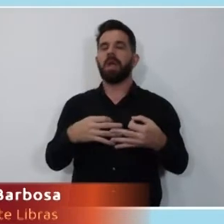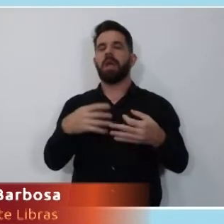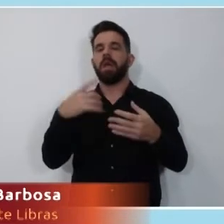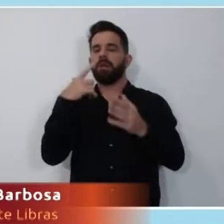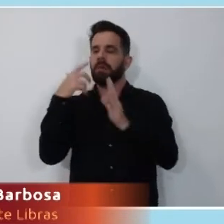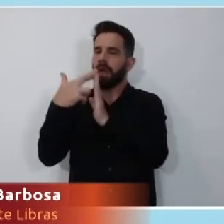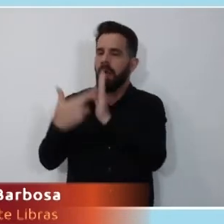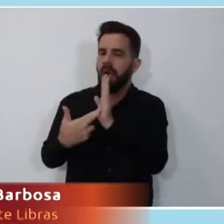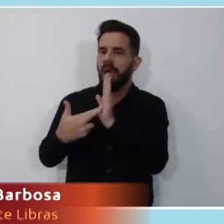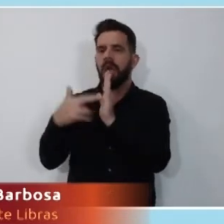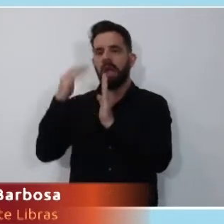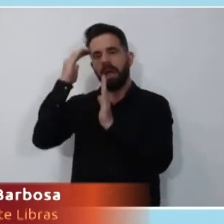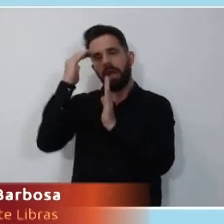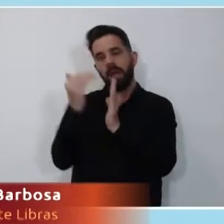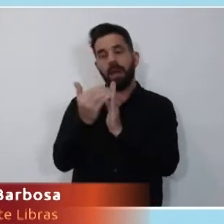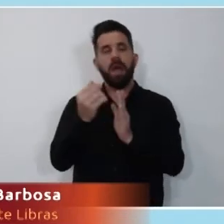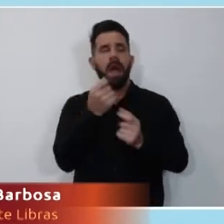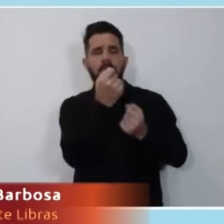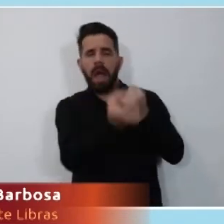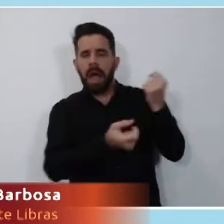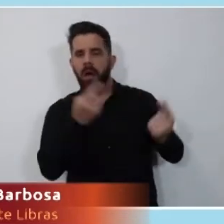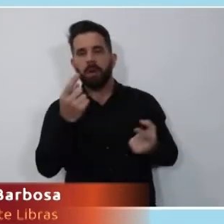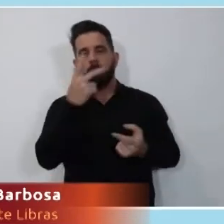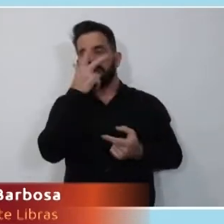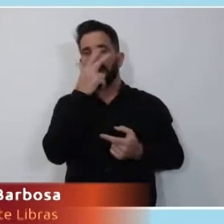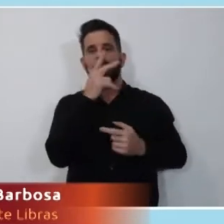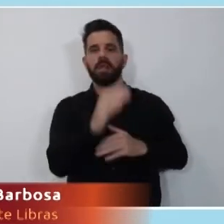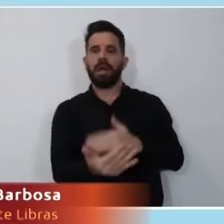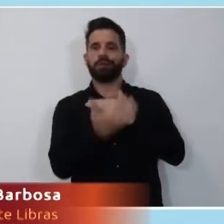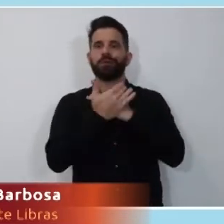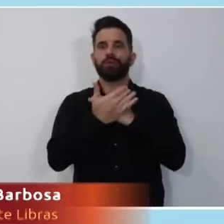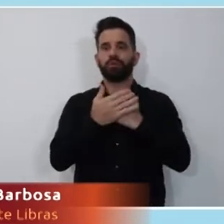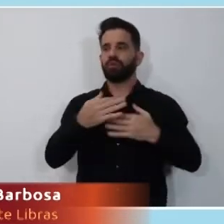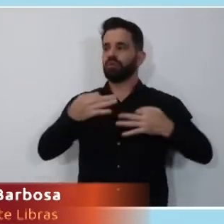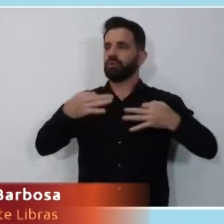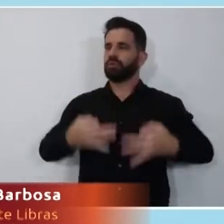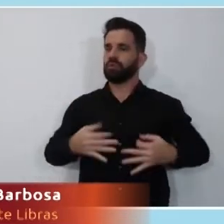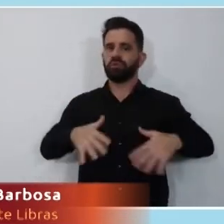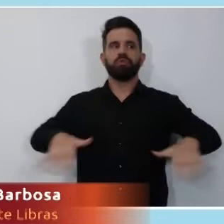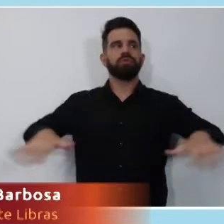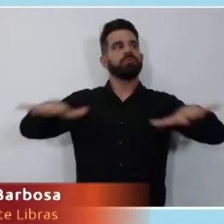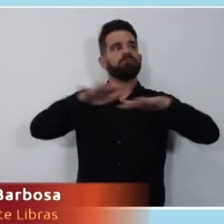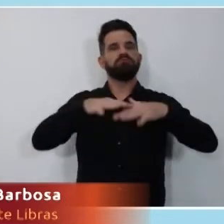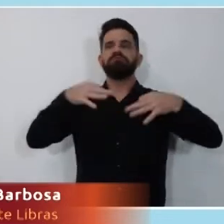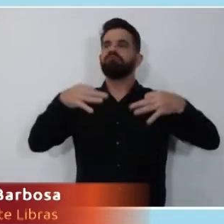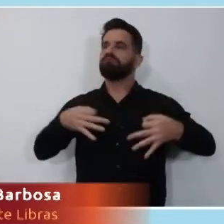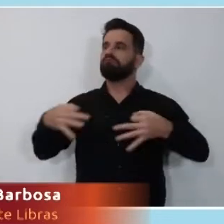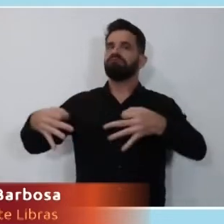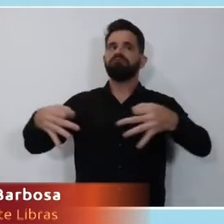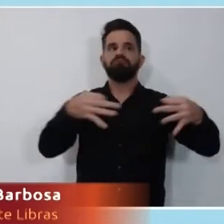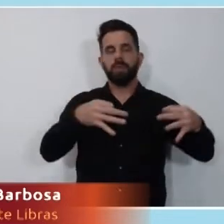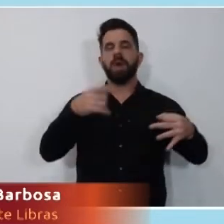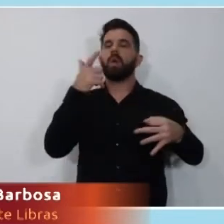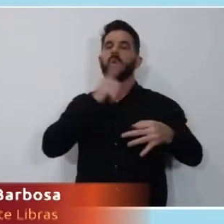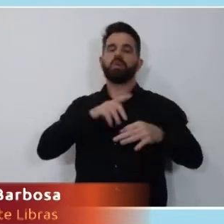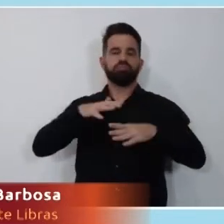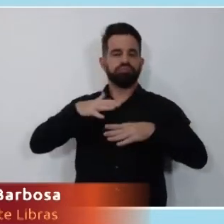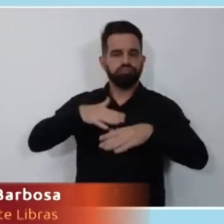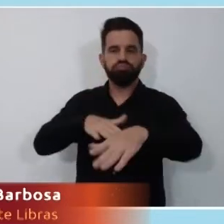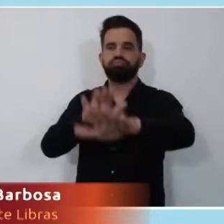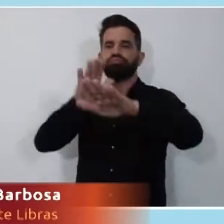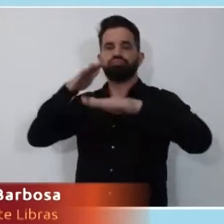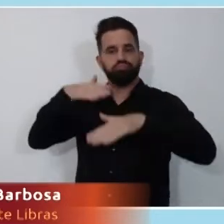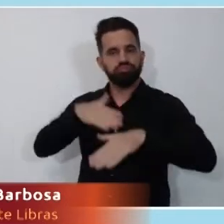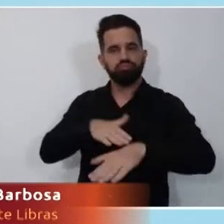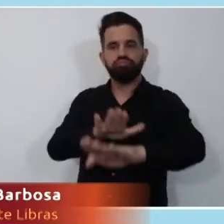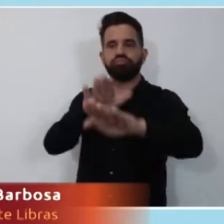estão colaborando com todas para poder melhorar a trafegabilidade. Então, isso também gera os problemas de condicionamento,